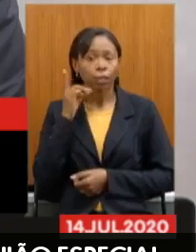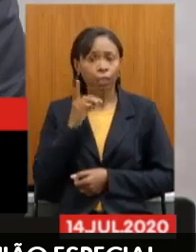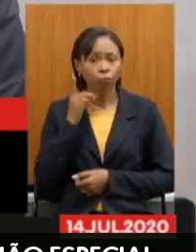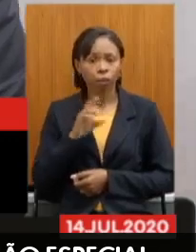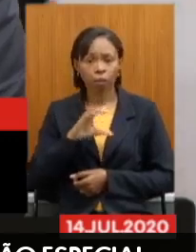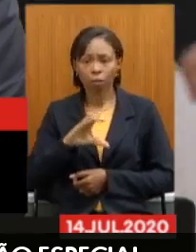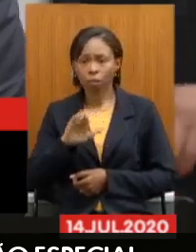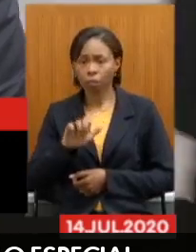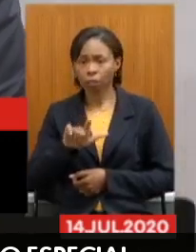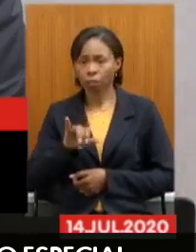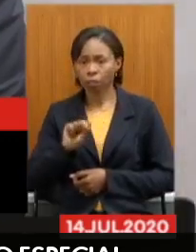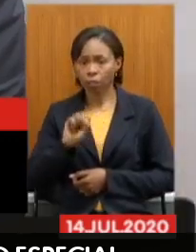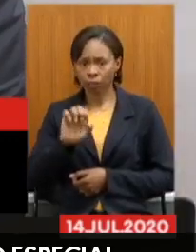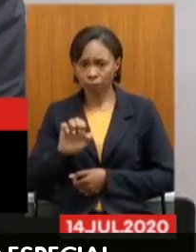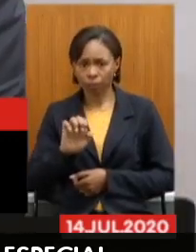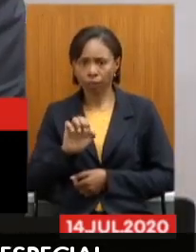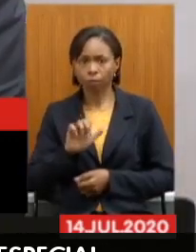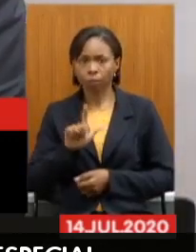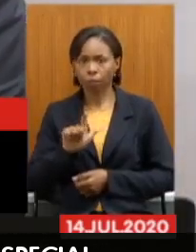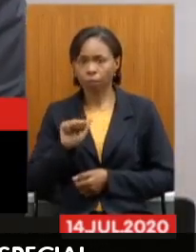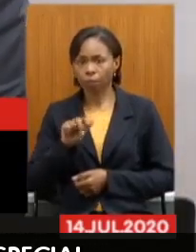Celise Laviola.